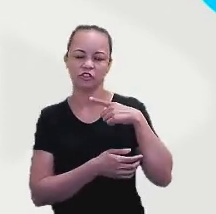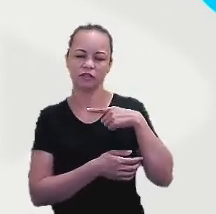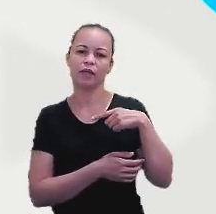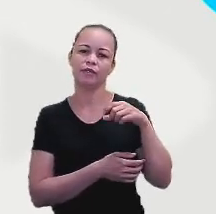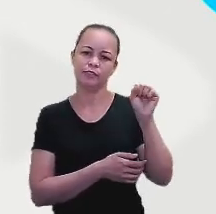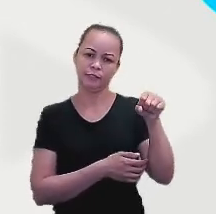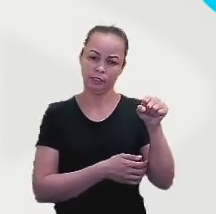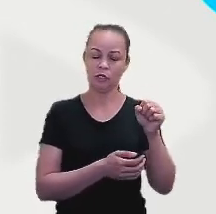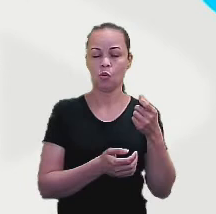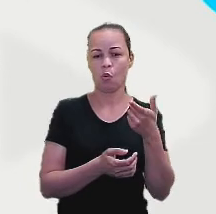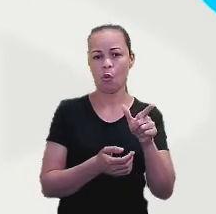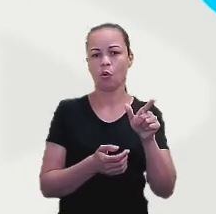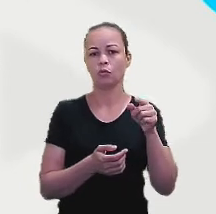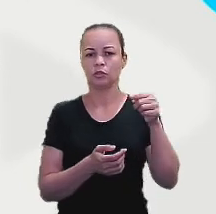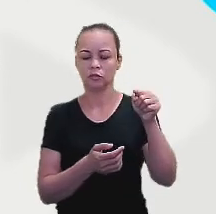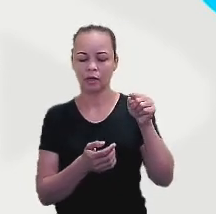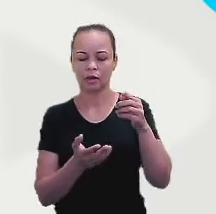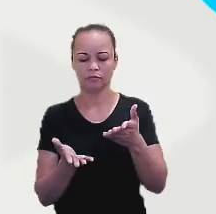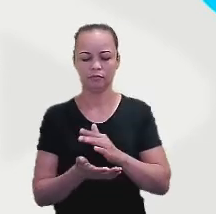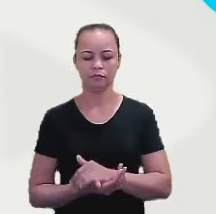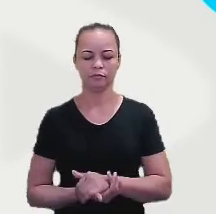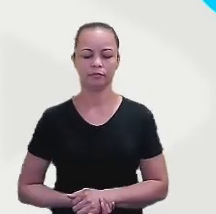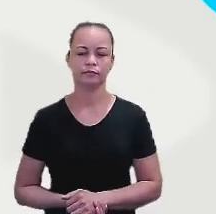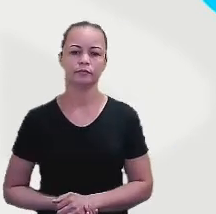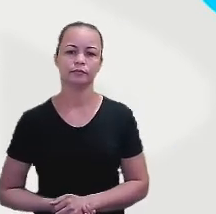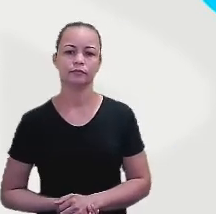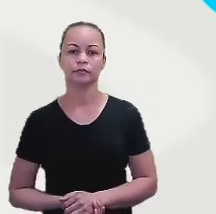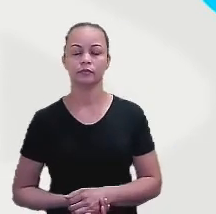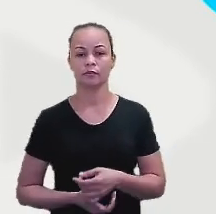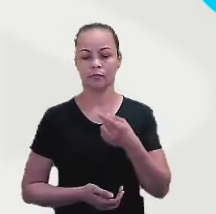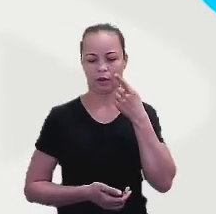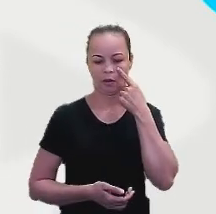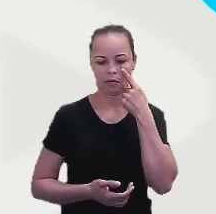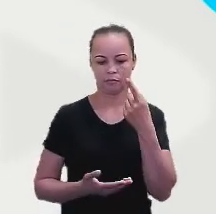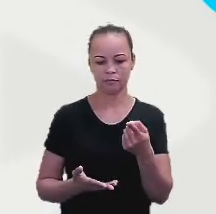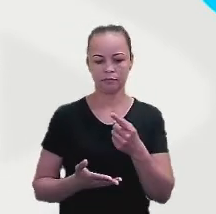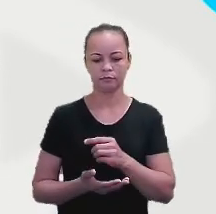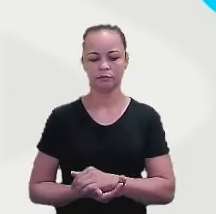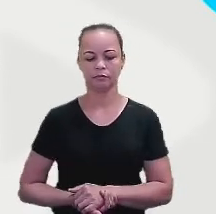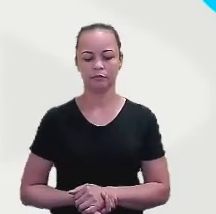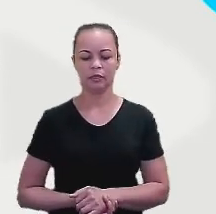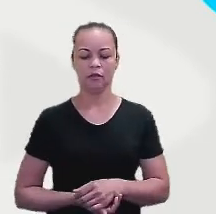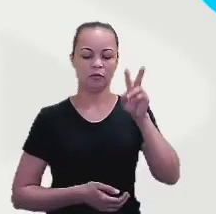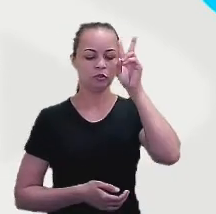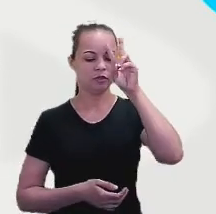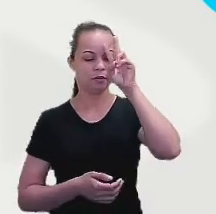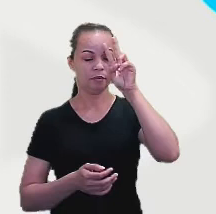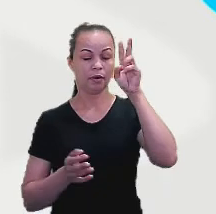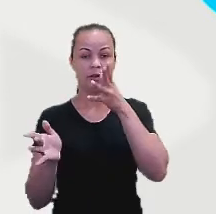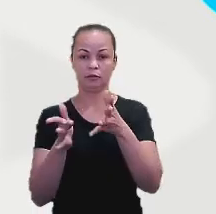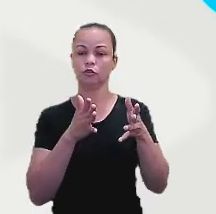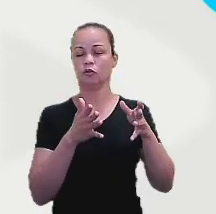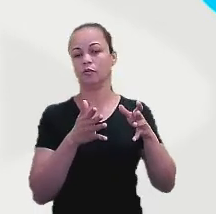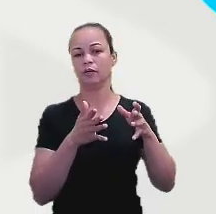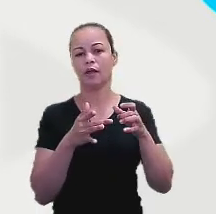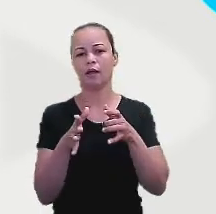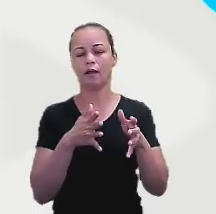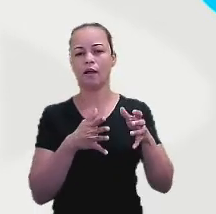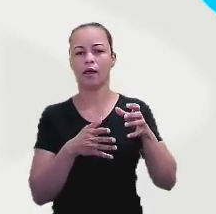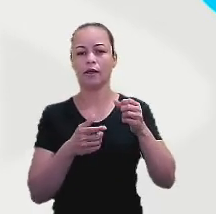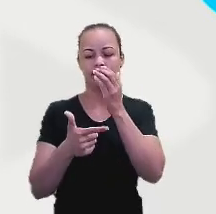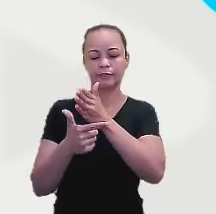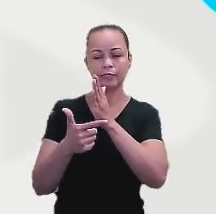prosódico e outras o acento gráfico. Então, ó, vamos relembrar aqui um pouco sobre sílaba tônica. Então,